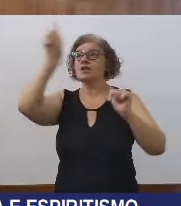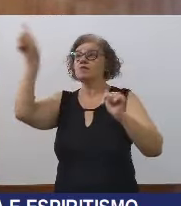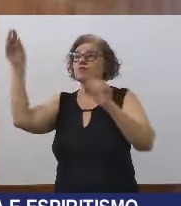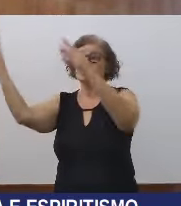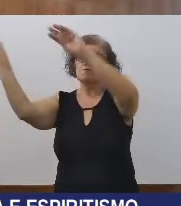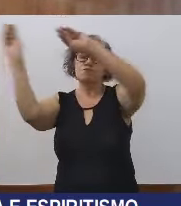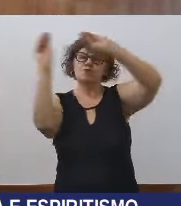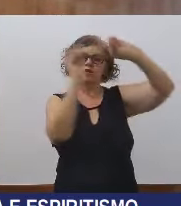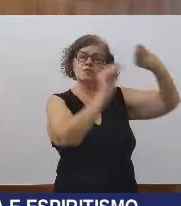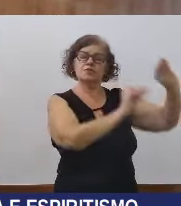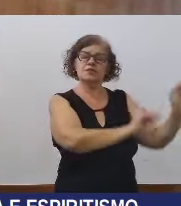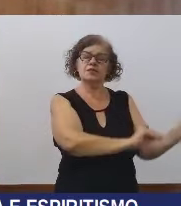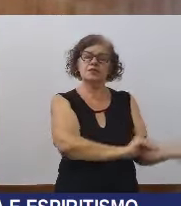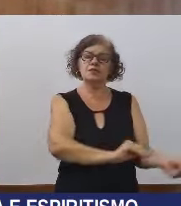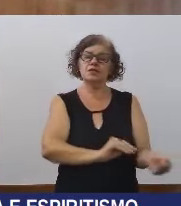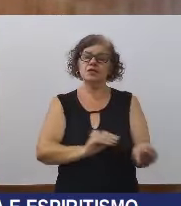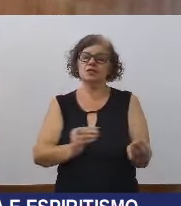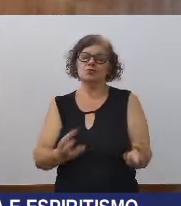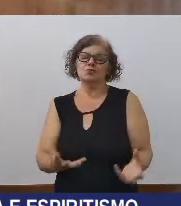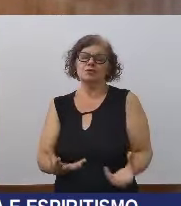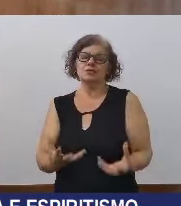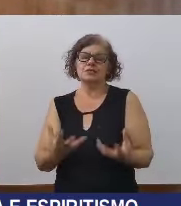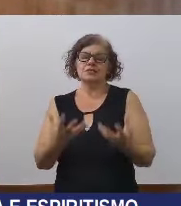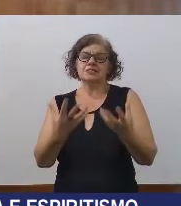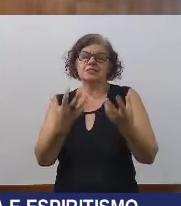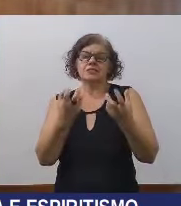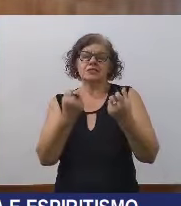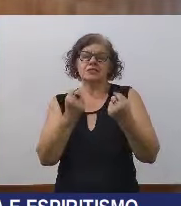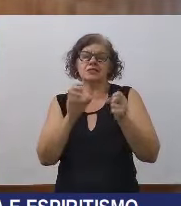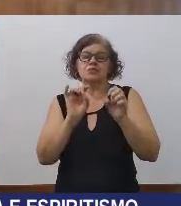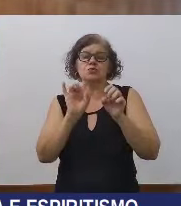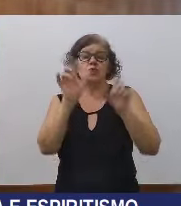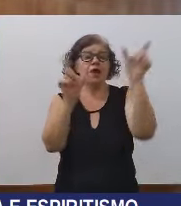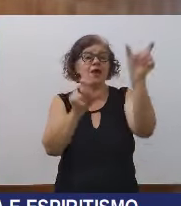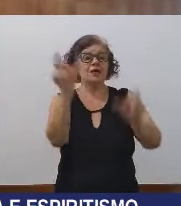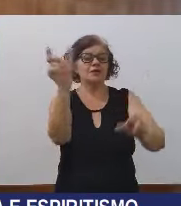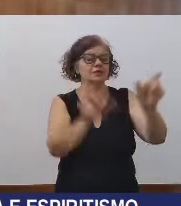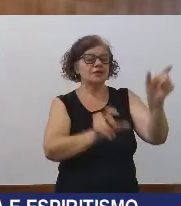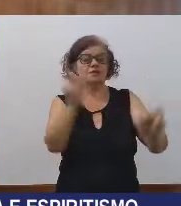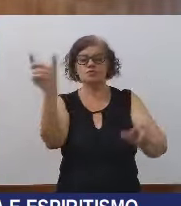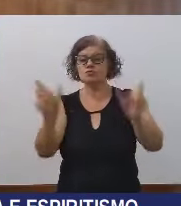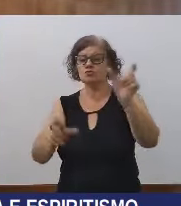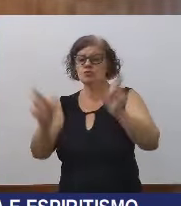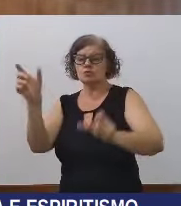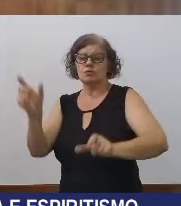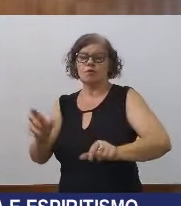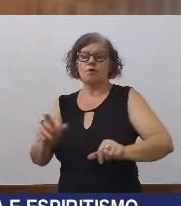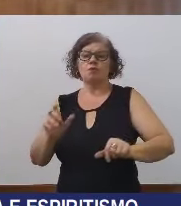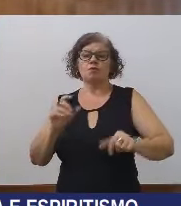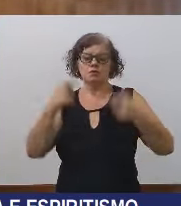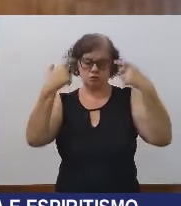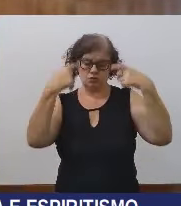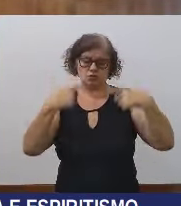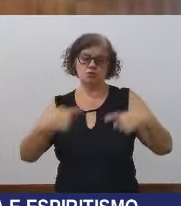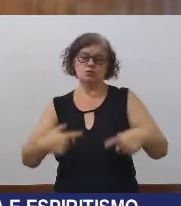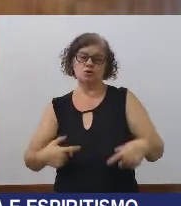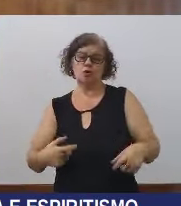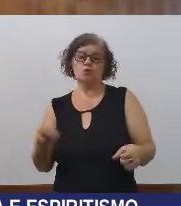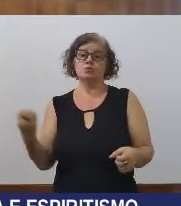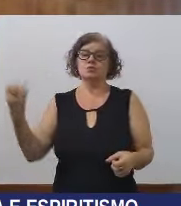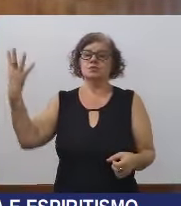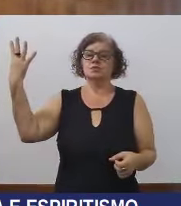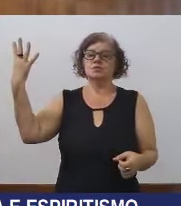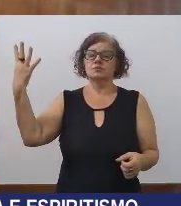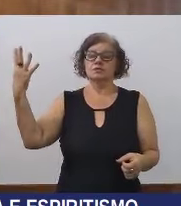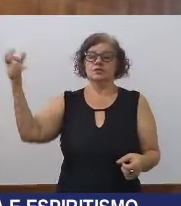adentra a este salão, aquecendo a cada um de nós, aos nossos corpos